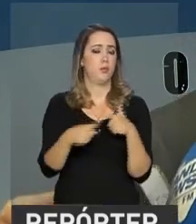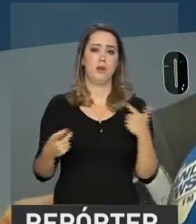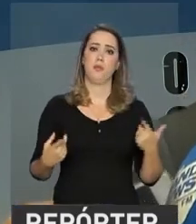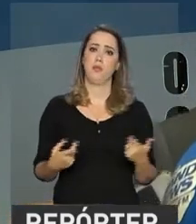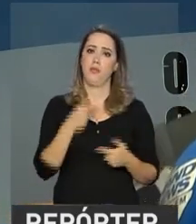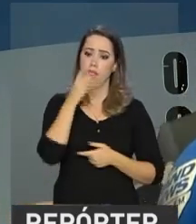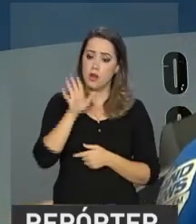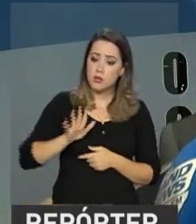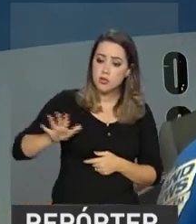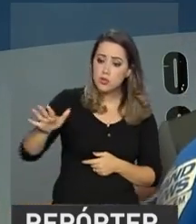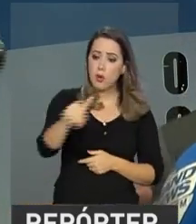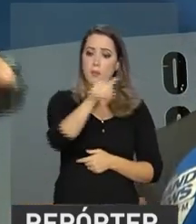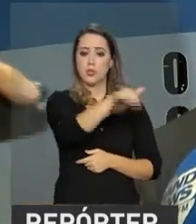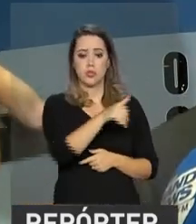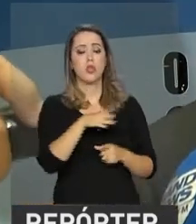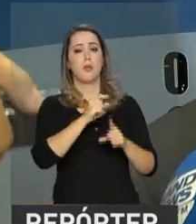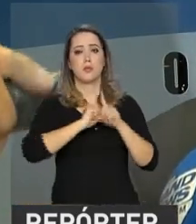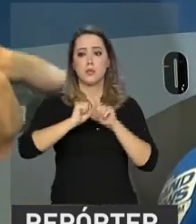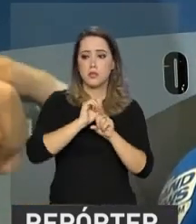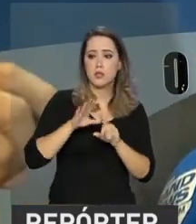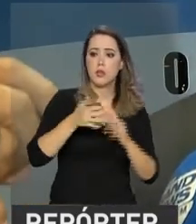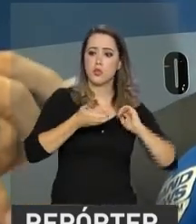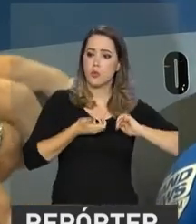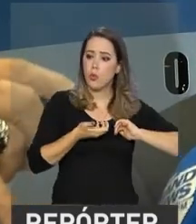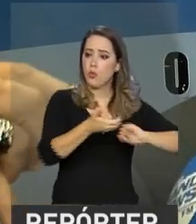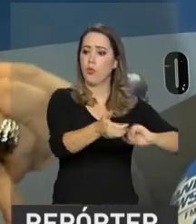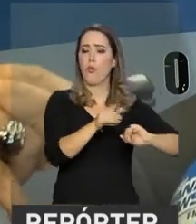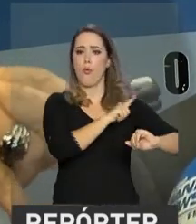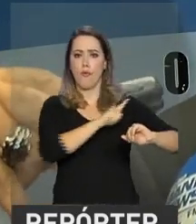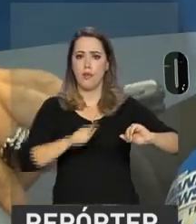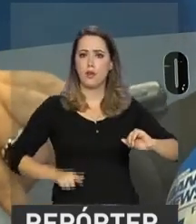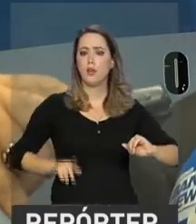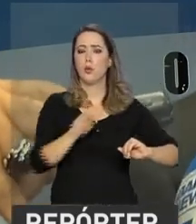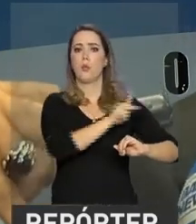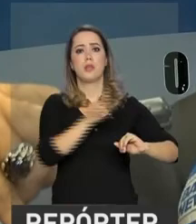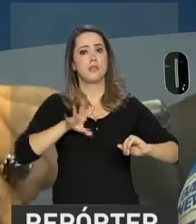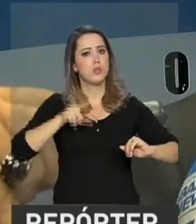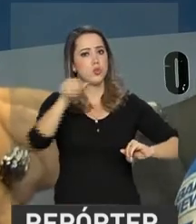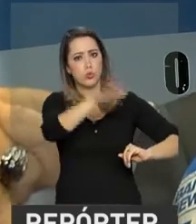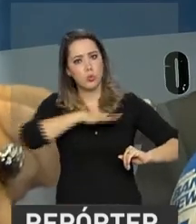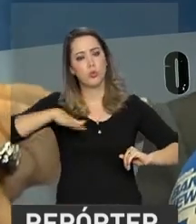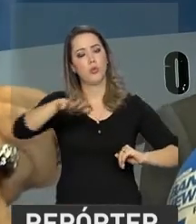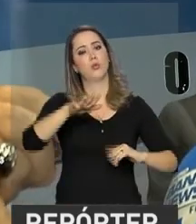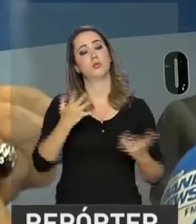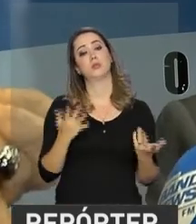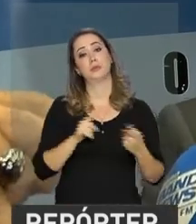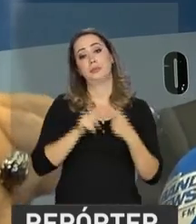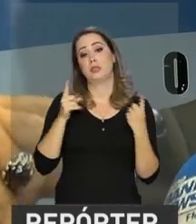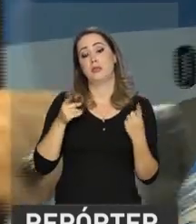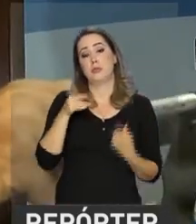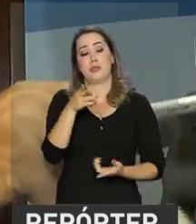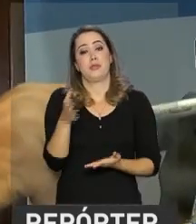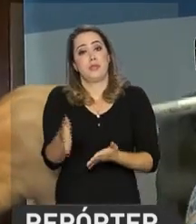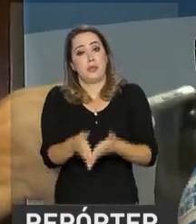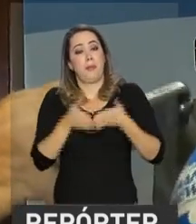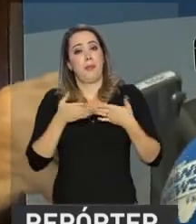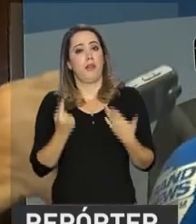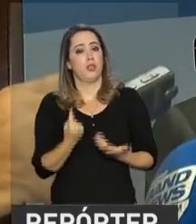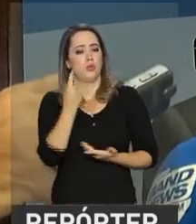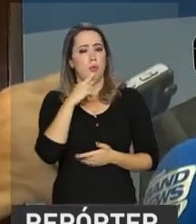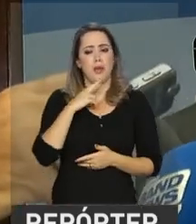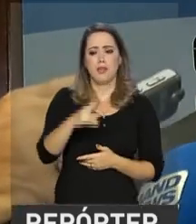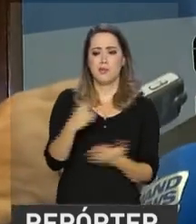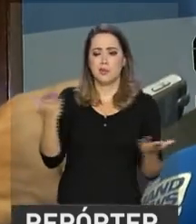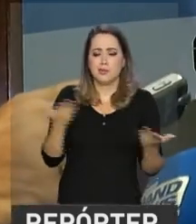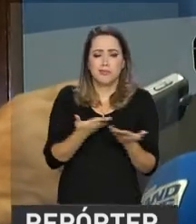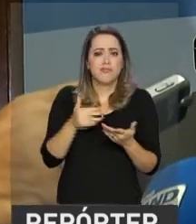quando eu digo a sociedade, eu estou falando da política, do Congresso, dos políticos, dos governadores, do presidente e tudo mais. Agora, se você cobra, por exemplo, uma resposta